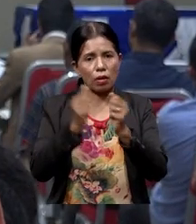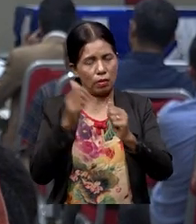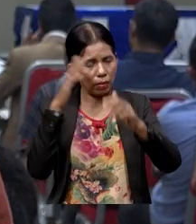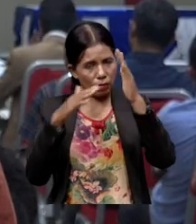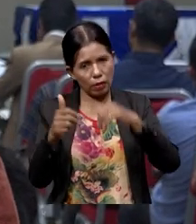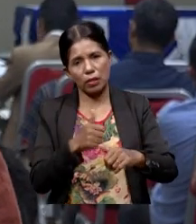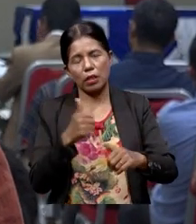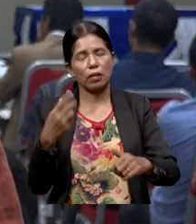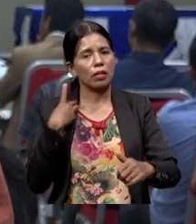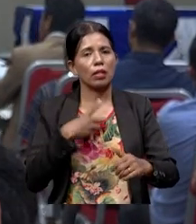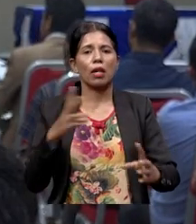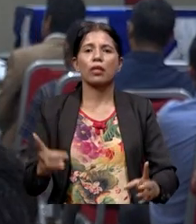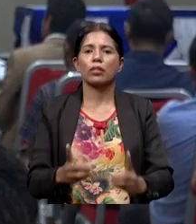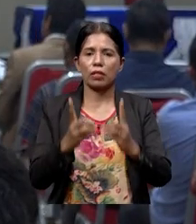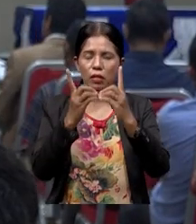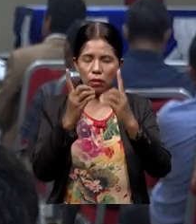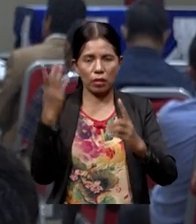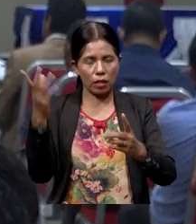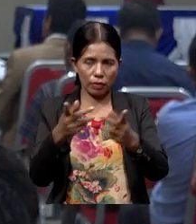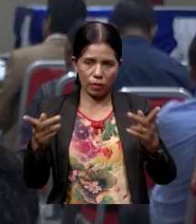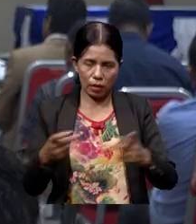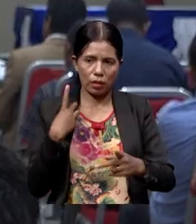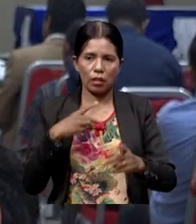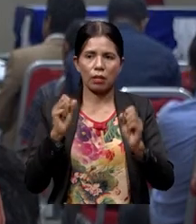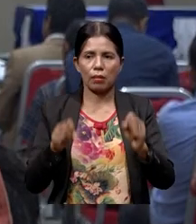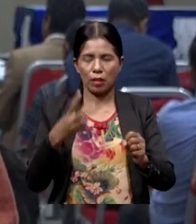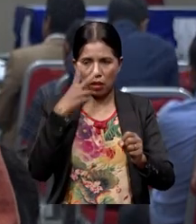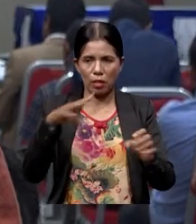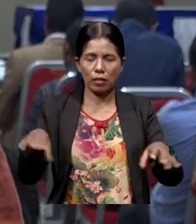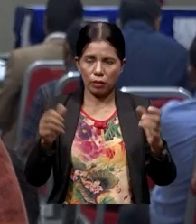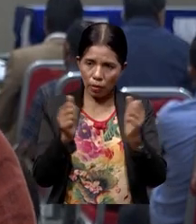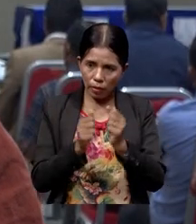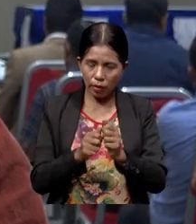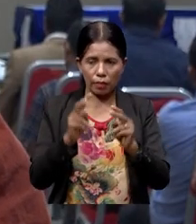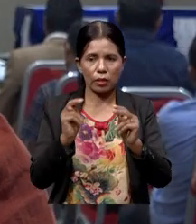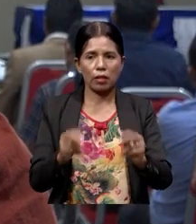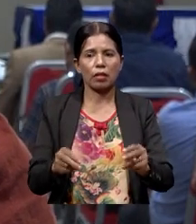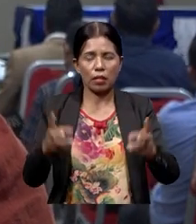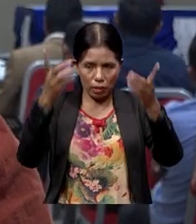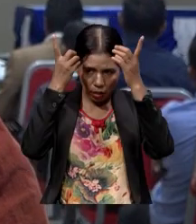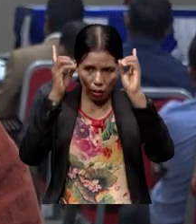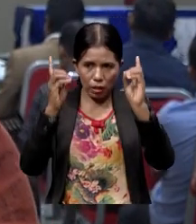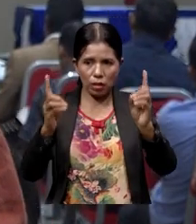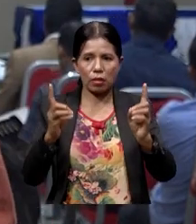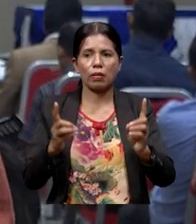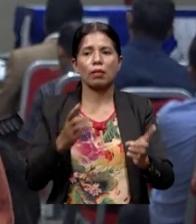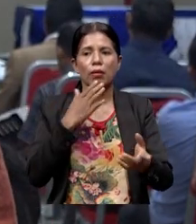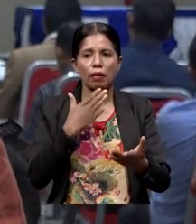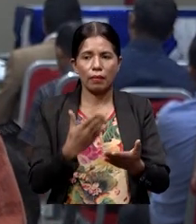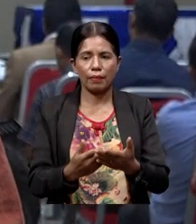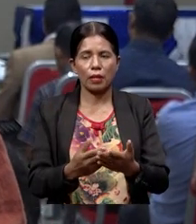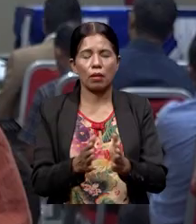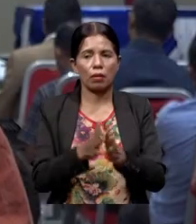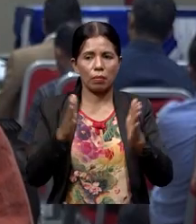vez mais influente em terreno a tu e também é tão solução a muito não precisa carim decisão e na vez mais